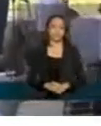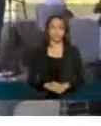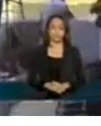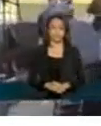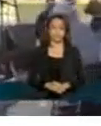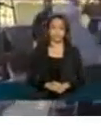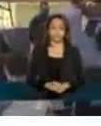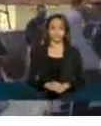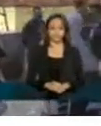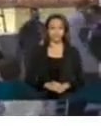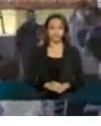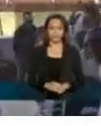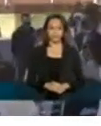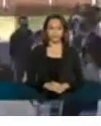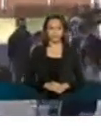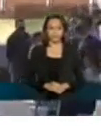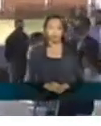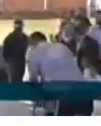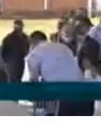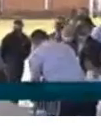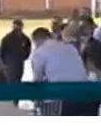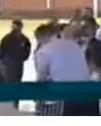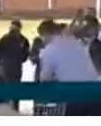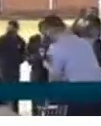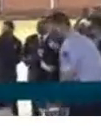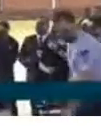Só cuidado com o vento, presidente.